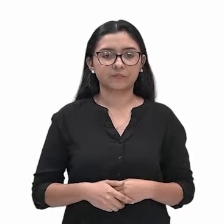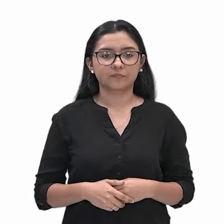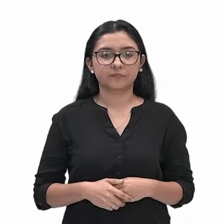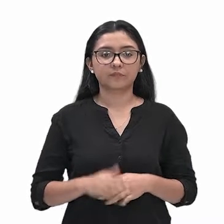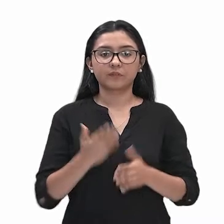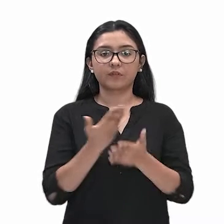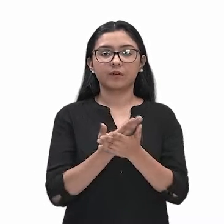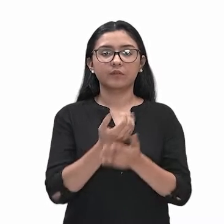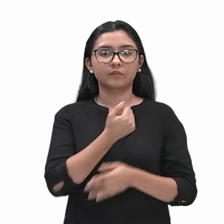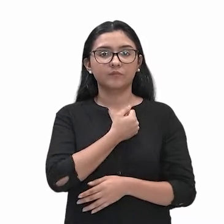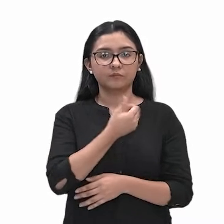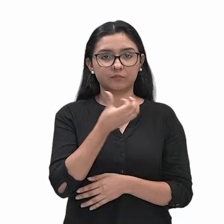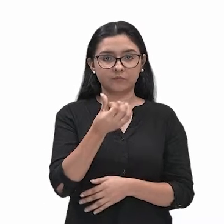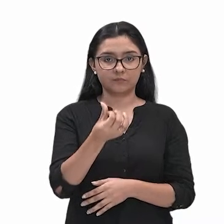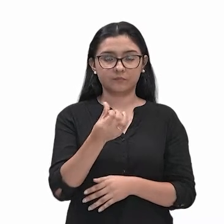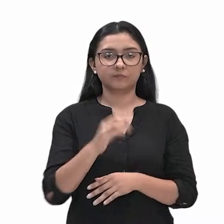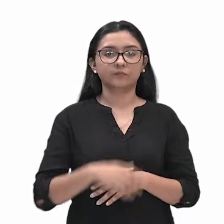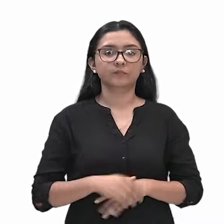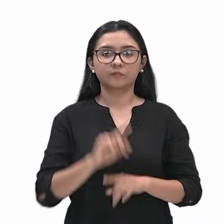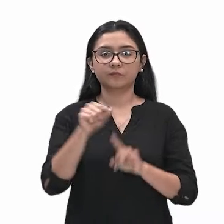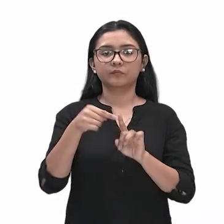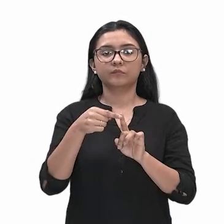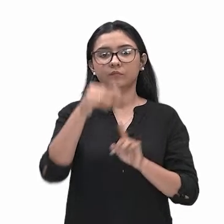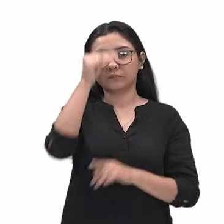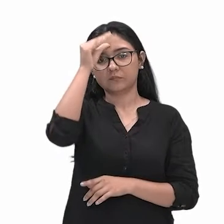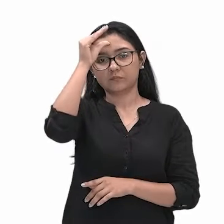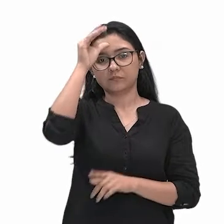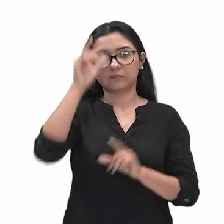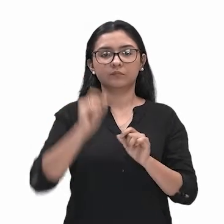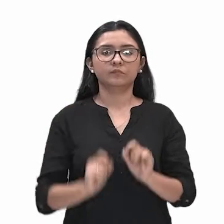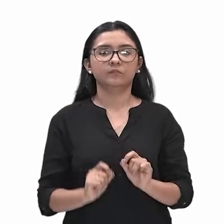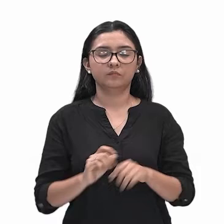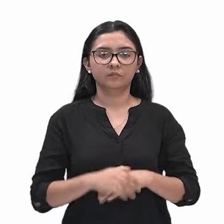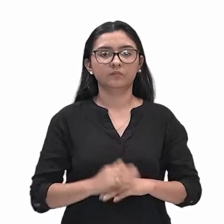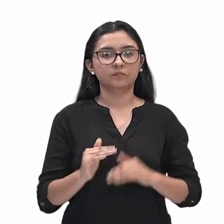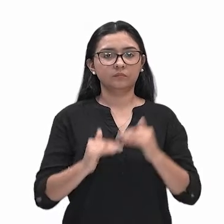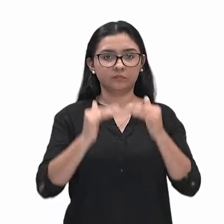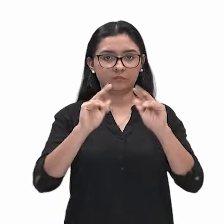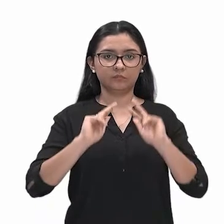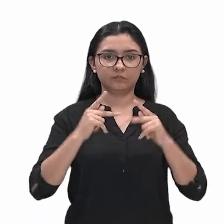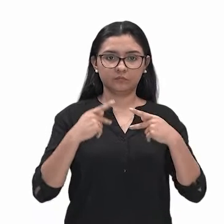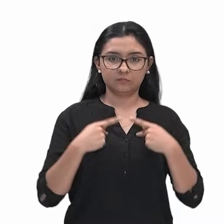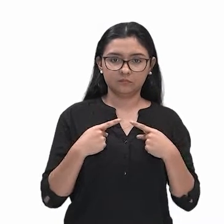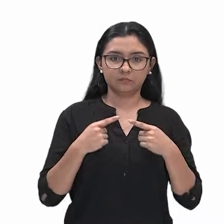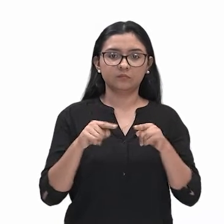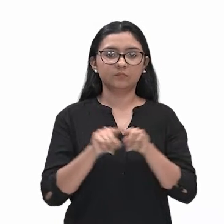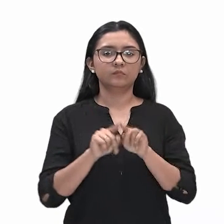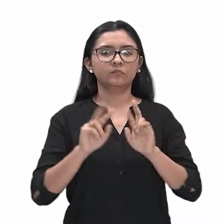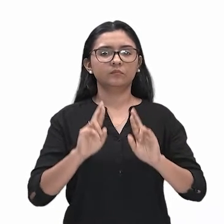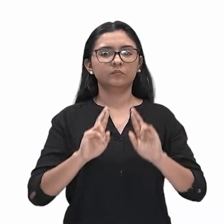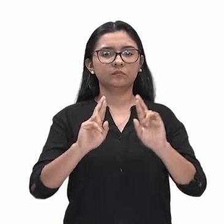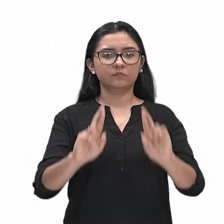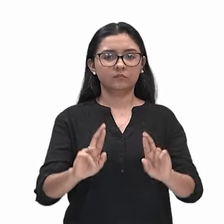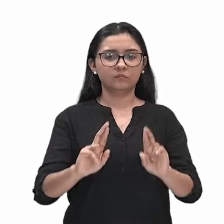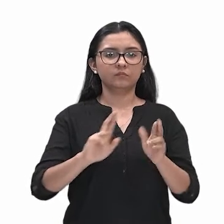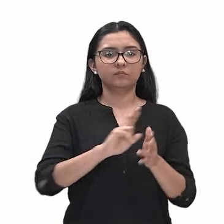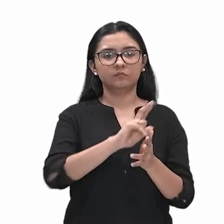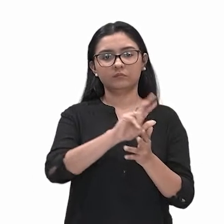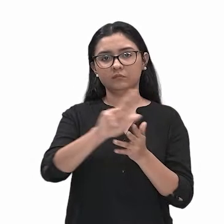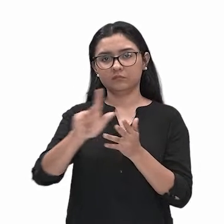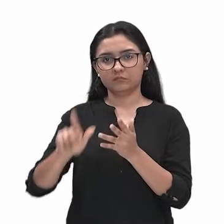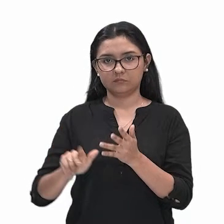Aula 6, objeto de conhecimento, evolução dos seres vivos, respeito à